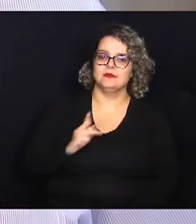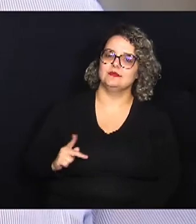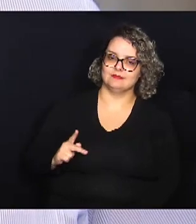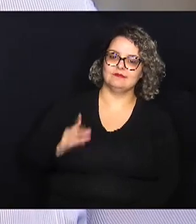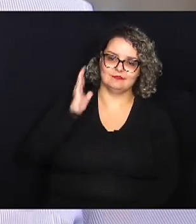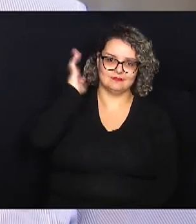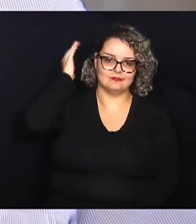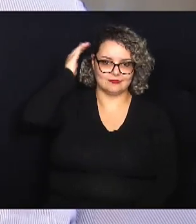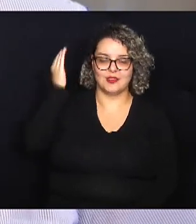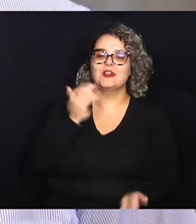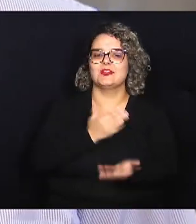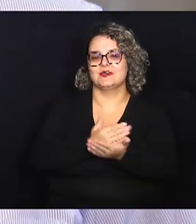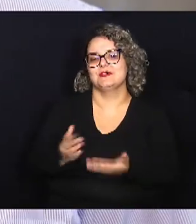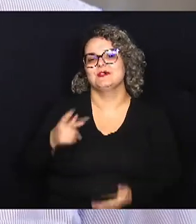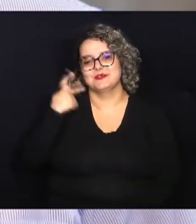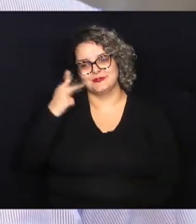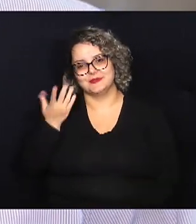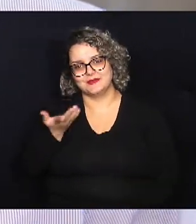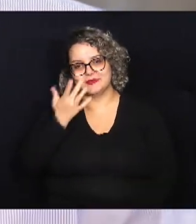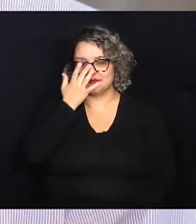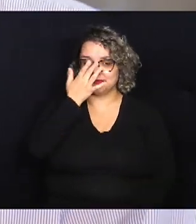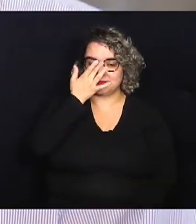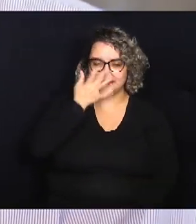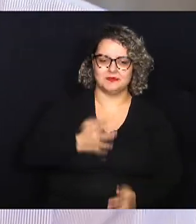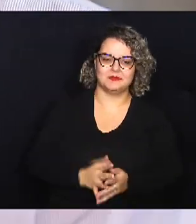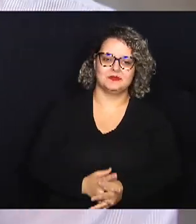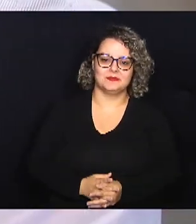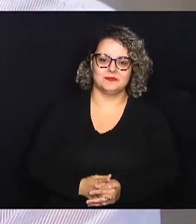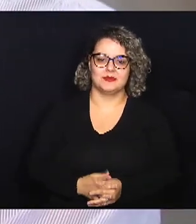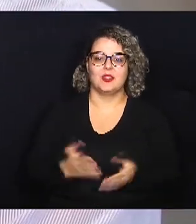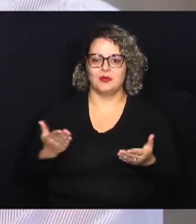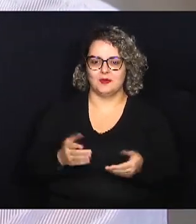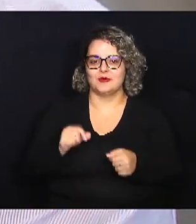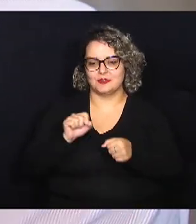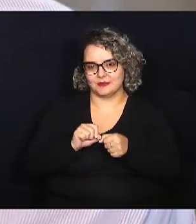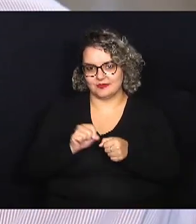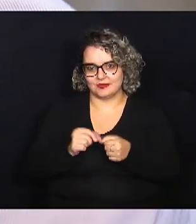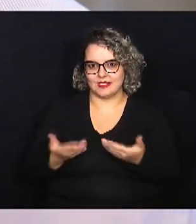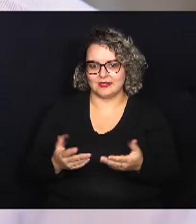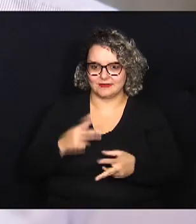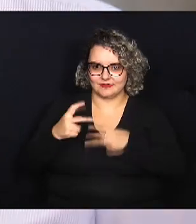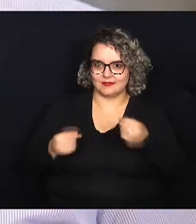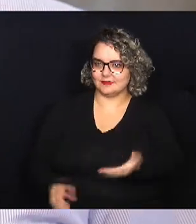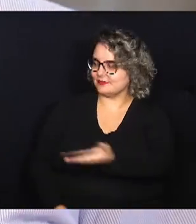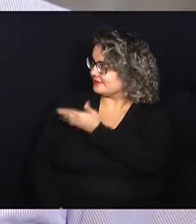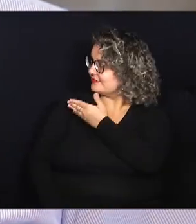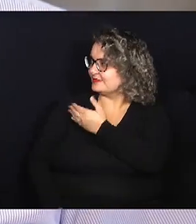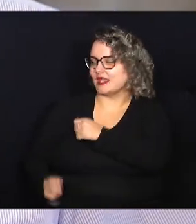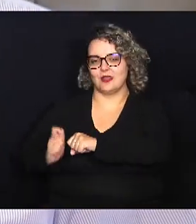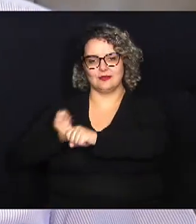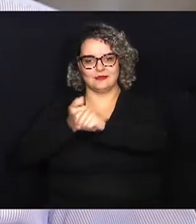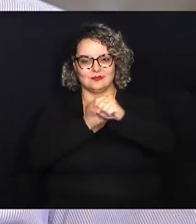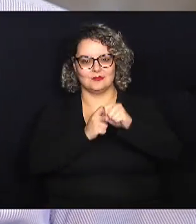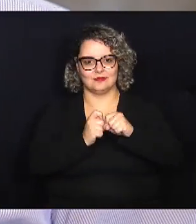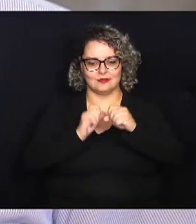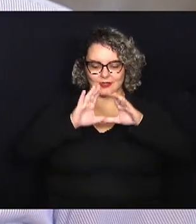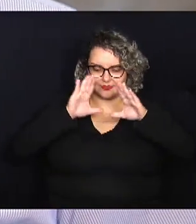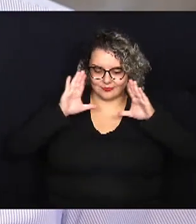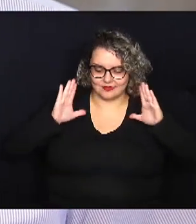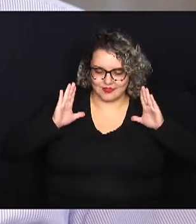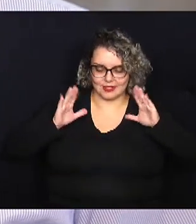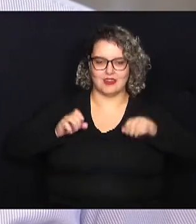mas começou como vereador. Então, hoje o que a gente faz inaugurando esse busto é completar essa